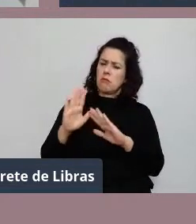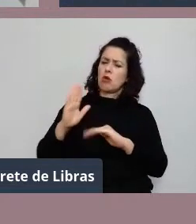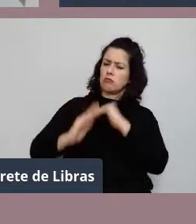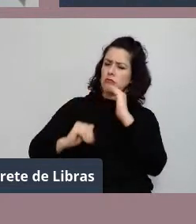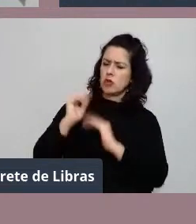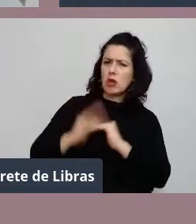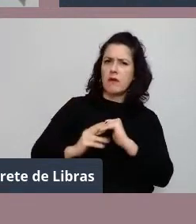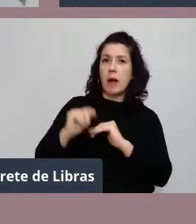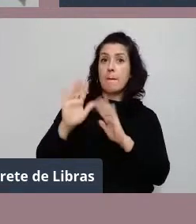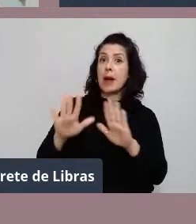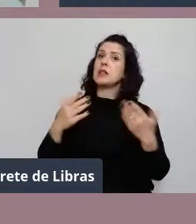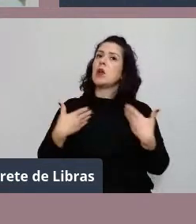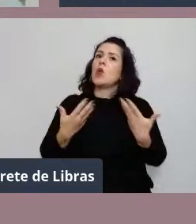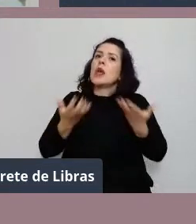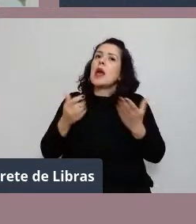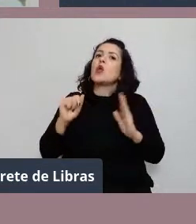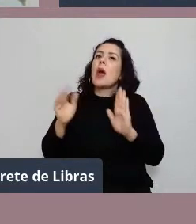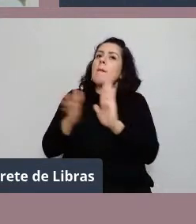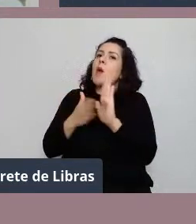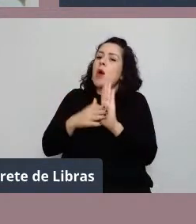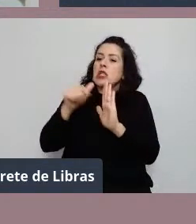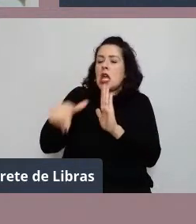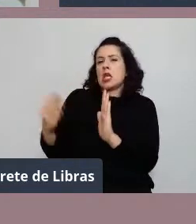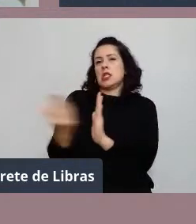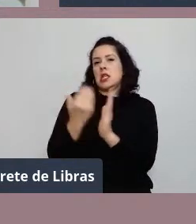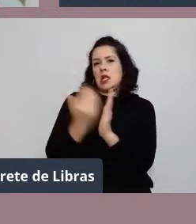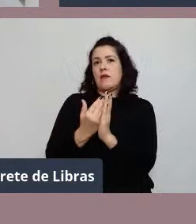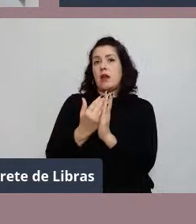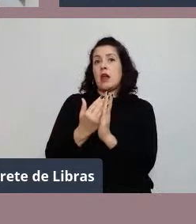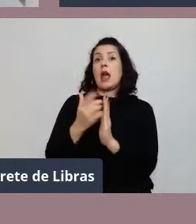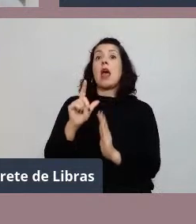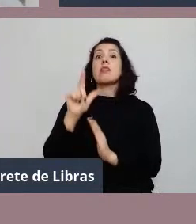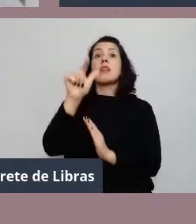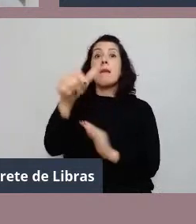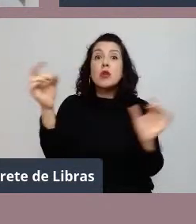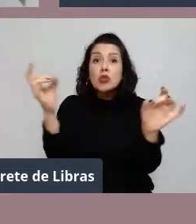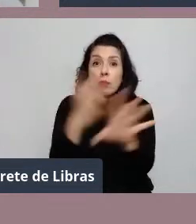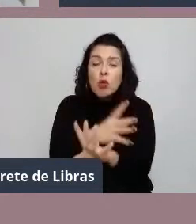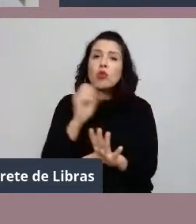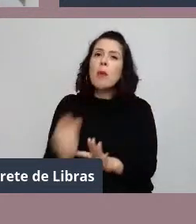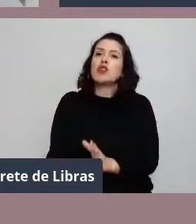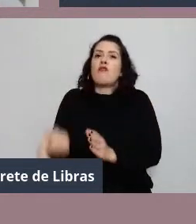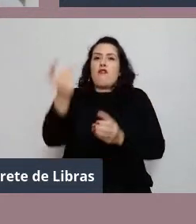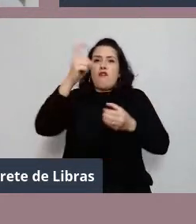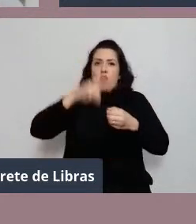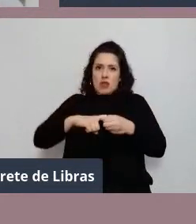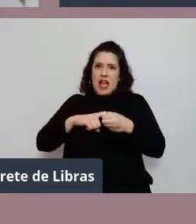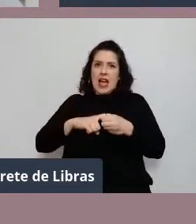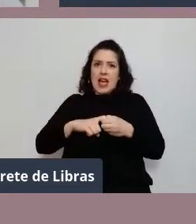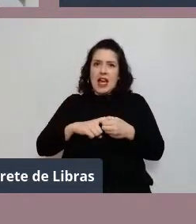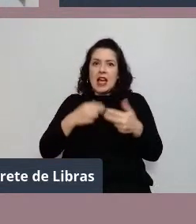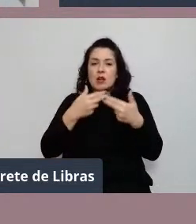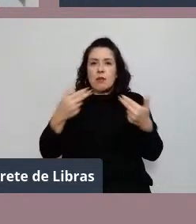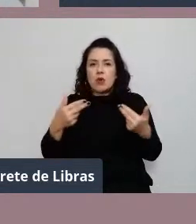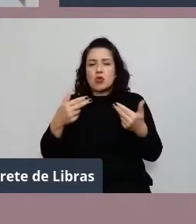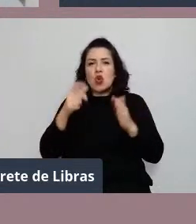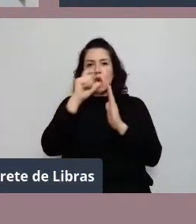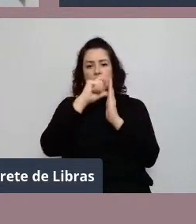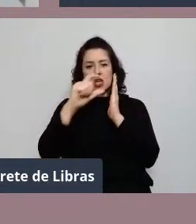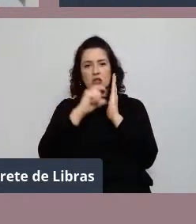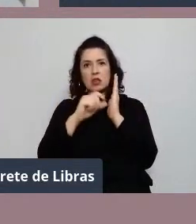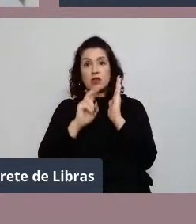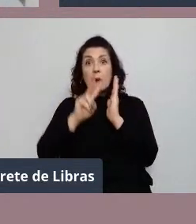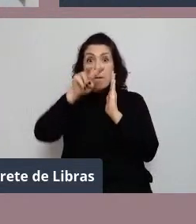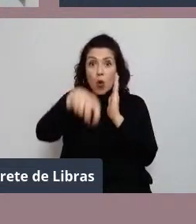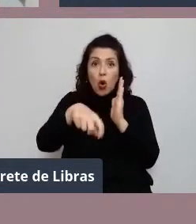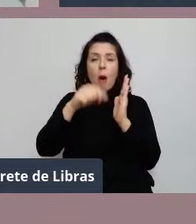fazer sobre esse livro. Depois você volta e lê só os pedaços que você saltou e vem discutir comigo. Não precisa